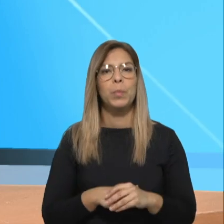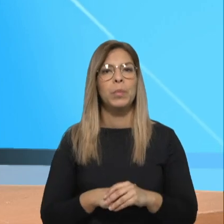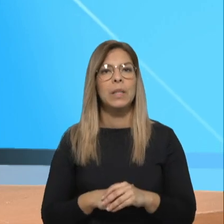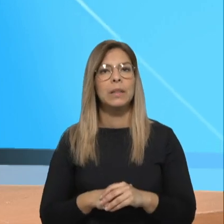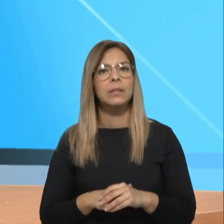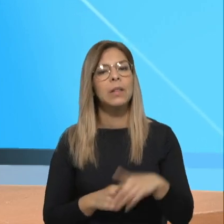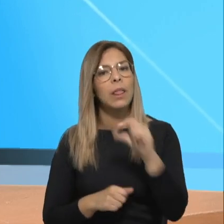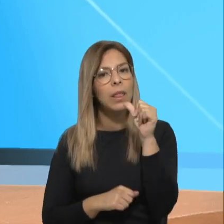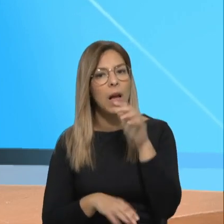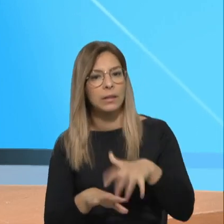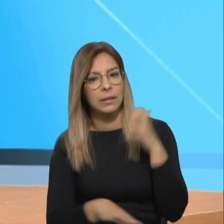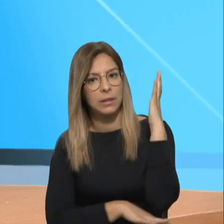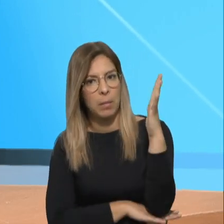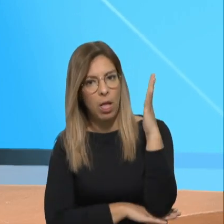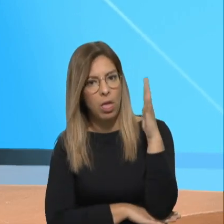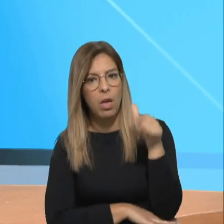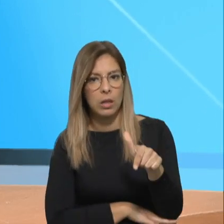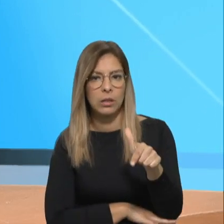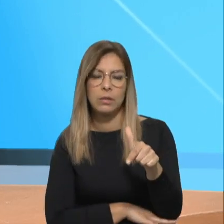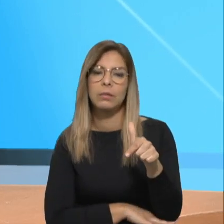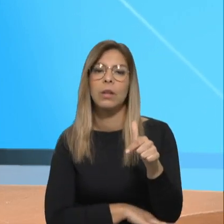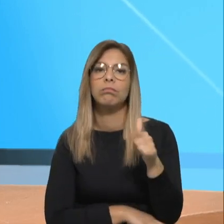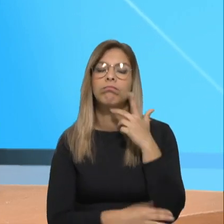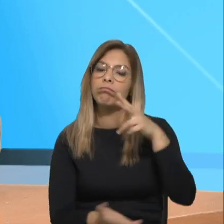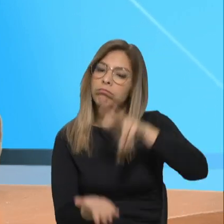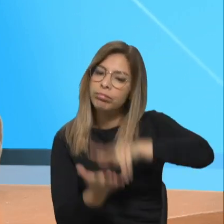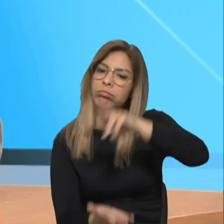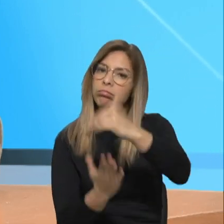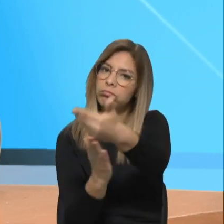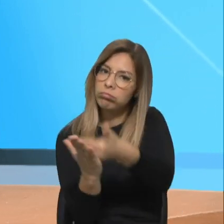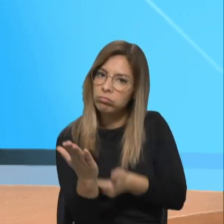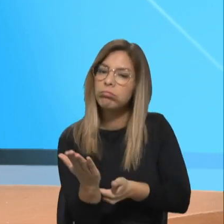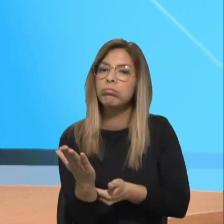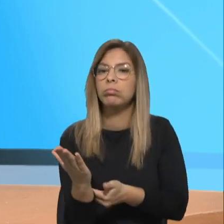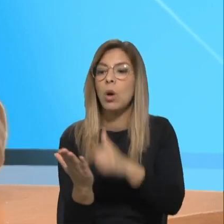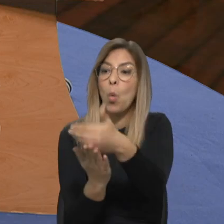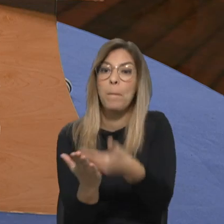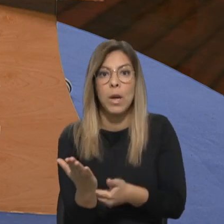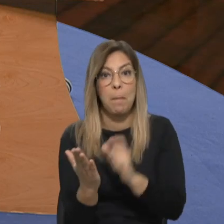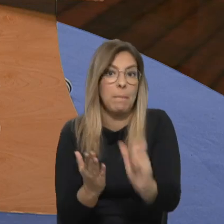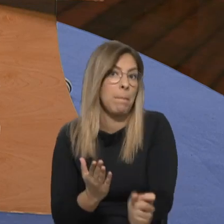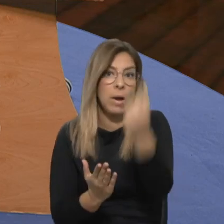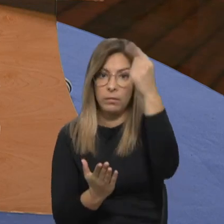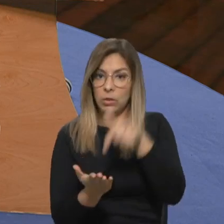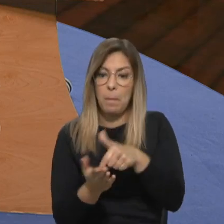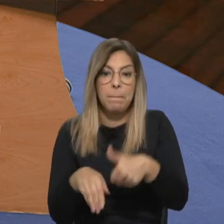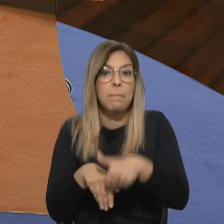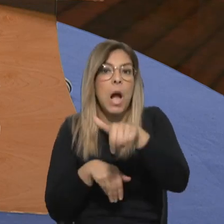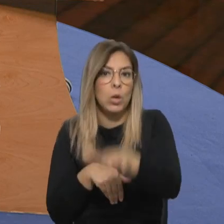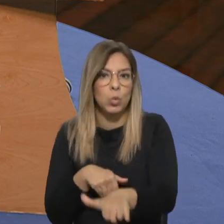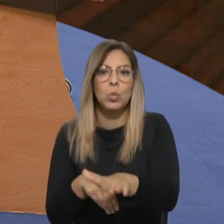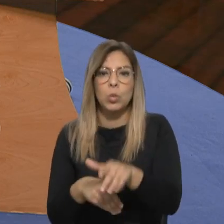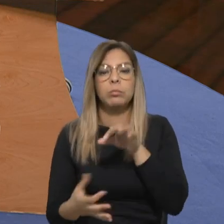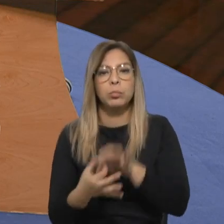a Assembleia Plenária aprovou um documento zero, um documento inicial para iniciarmos um